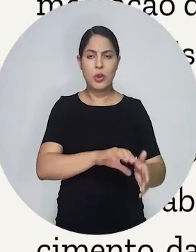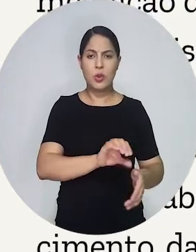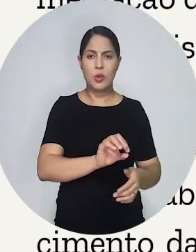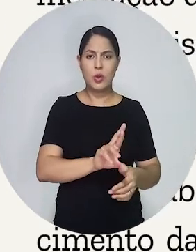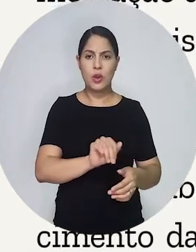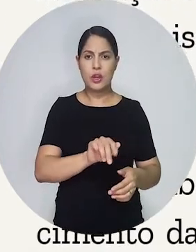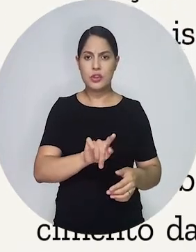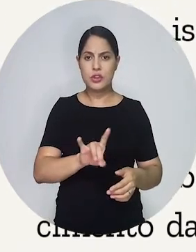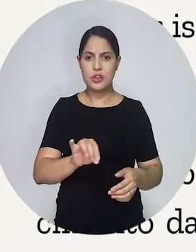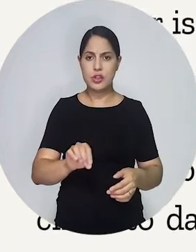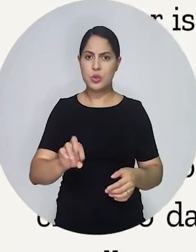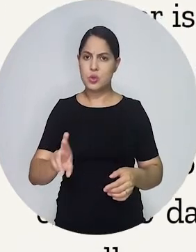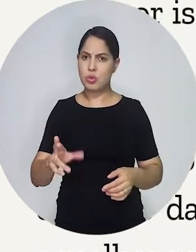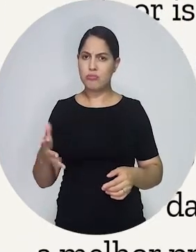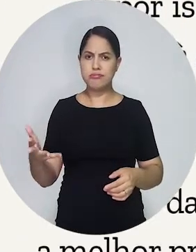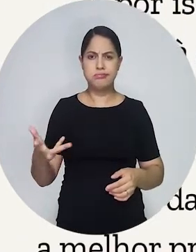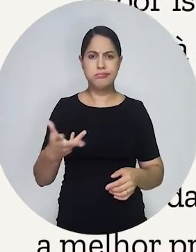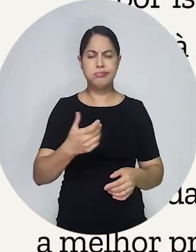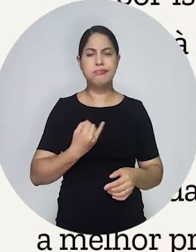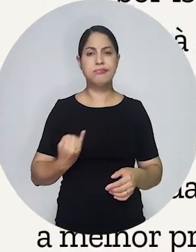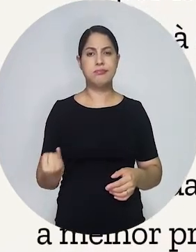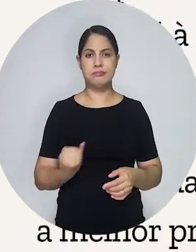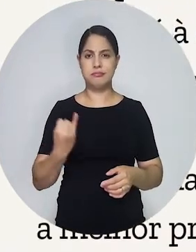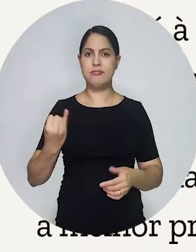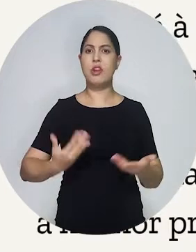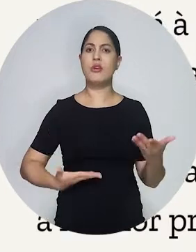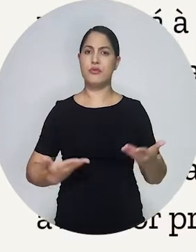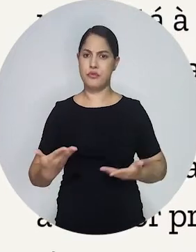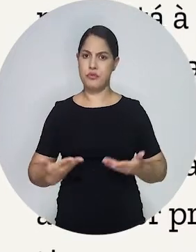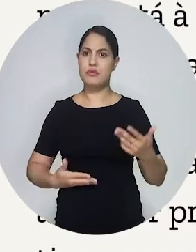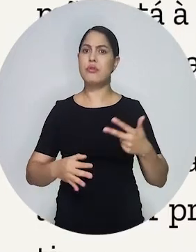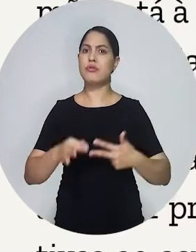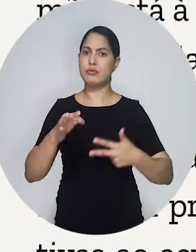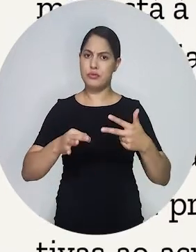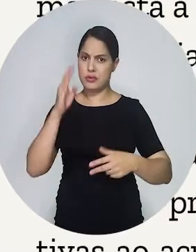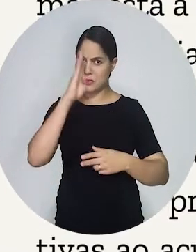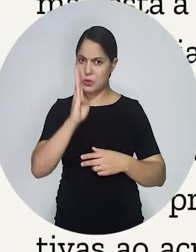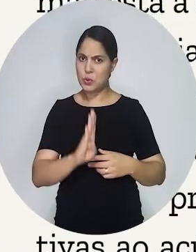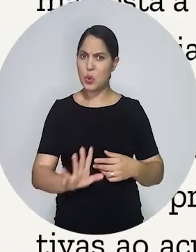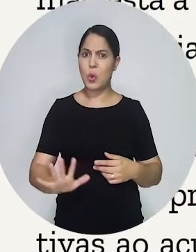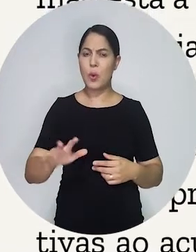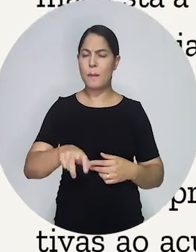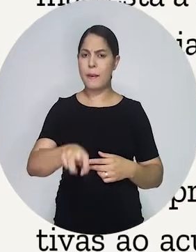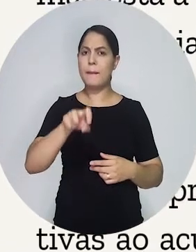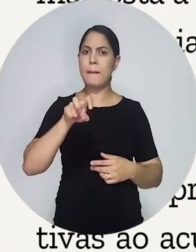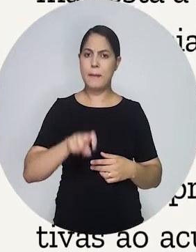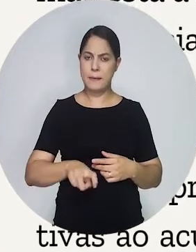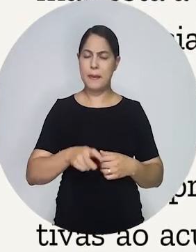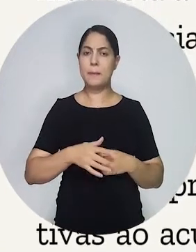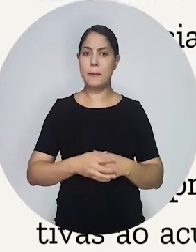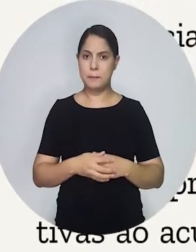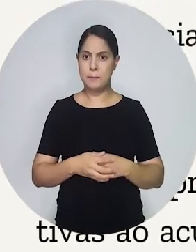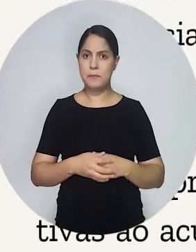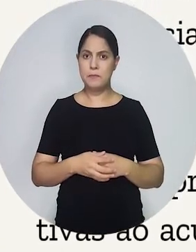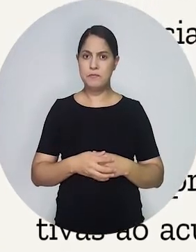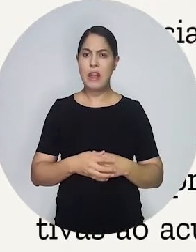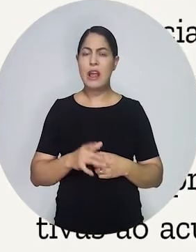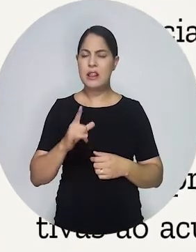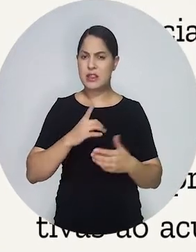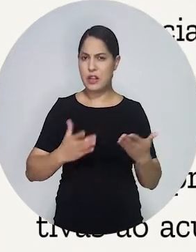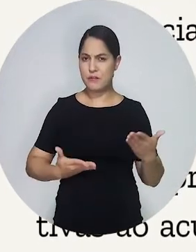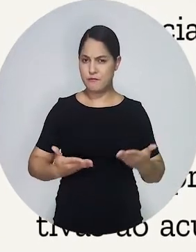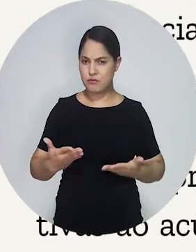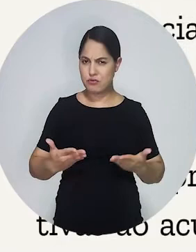reúne experiência e predicados necessários para conduzir um dos mais importantes cargos do judiciário brasileiro. Em sua carreira,